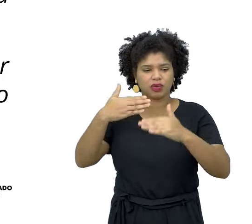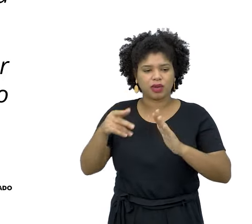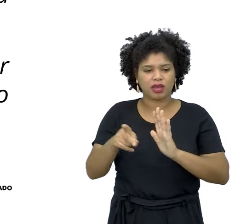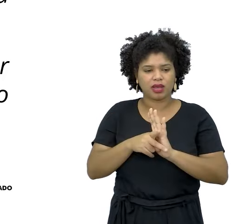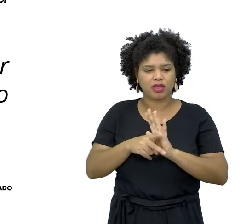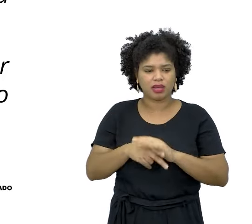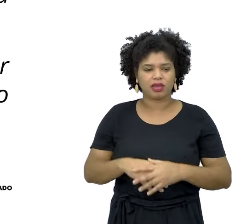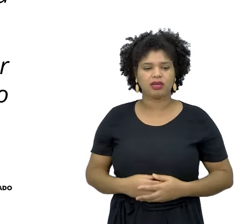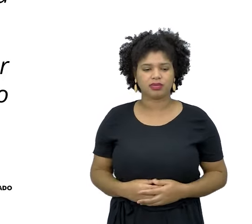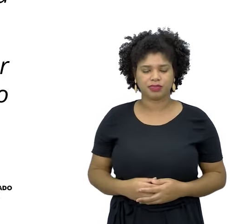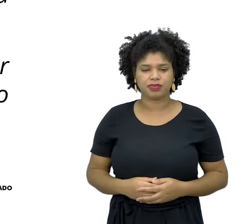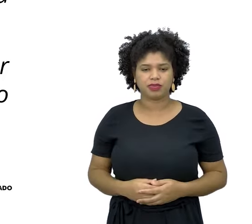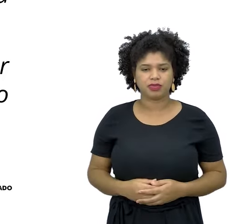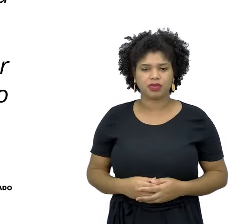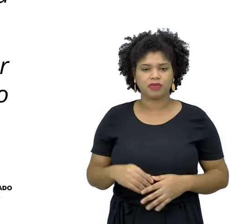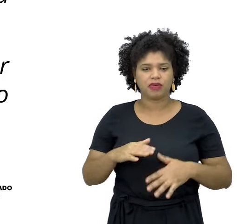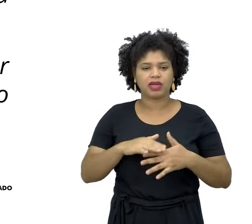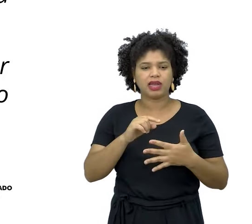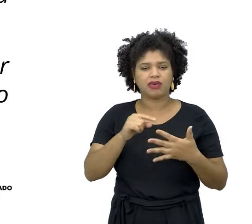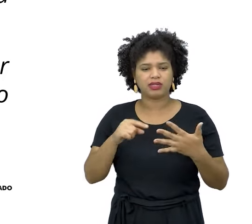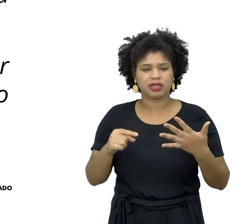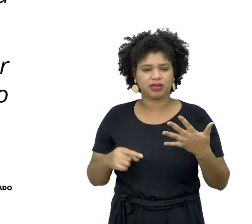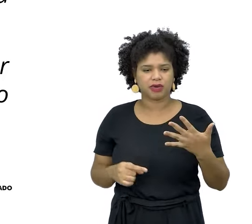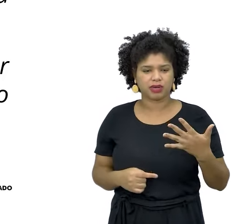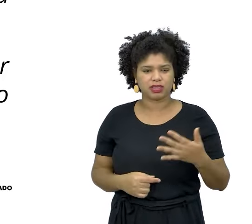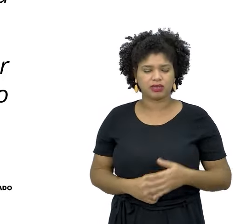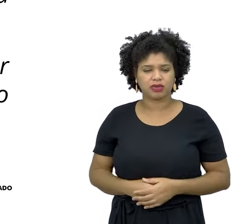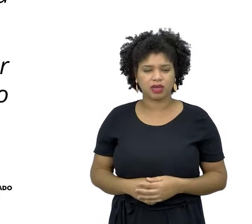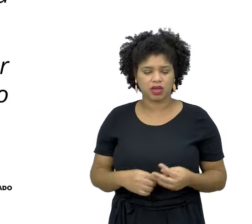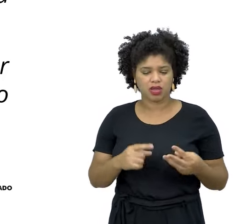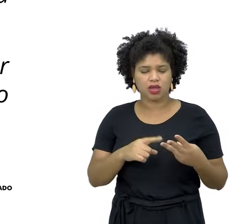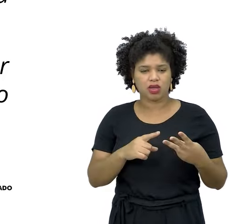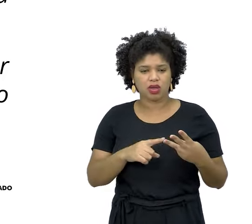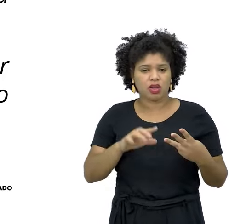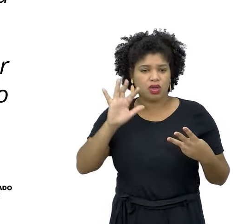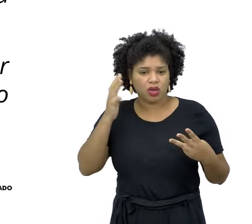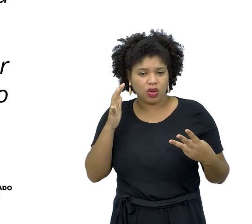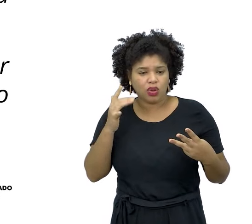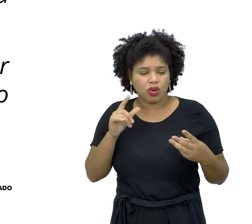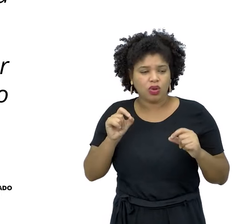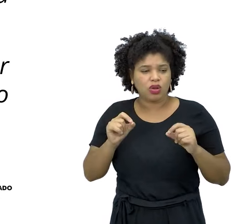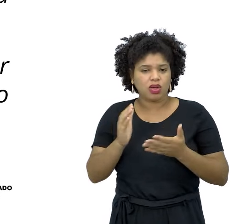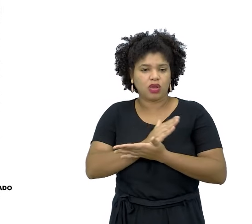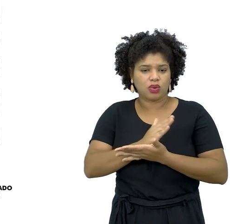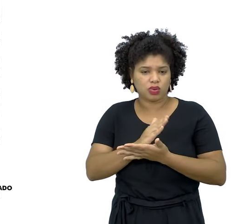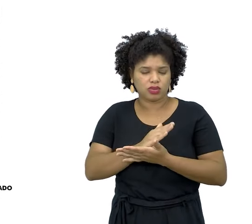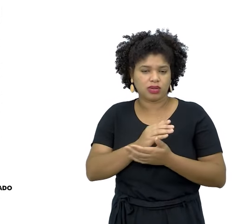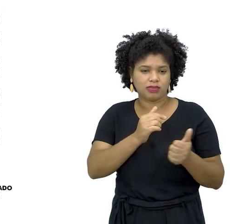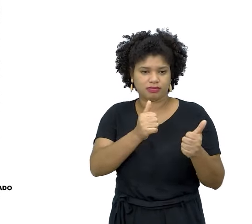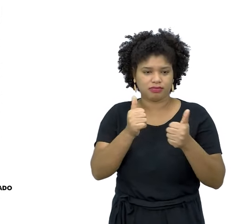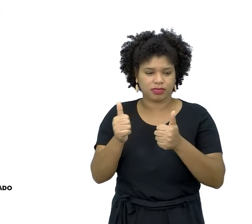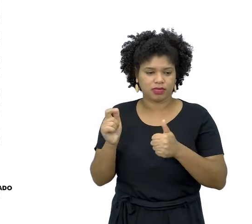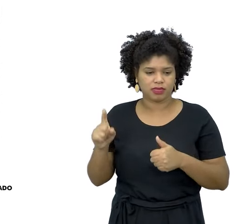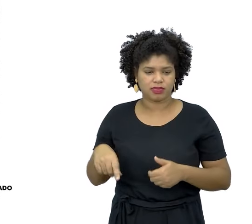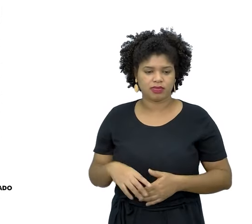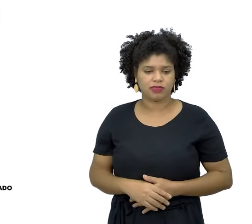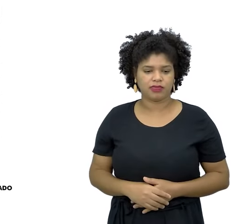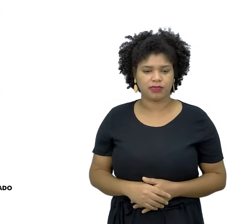de atividades 1 do volume 1, fizemos essa sugestãozinha de roteiro muito boa para vocês. Pode